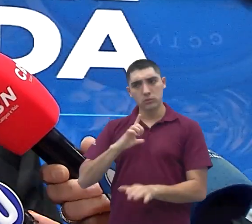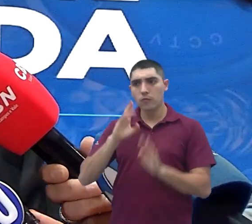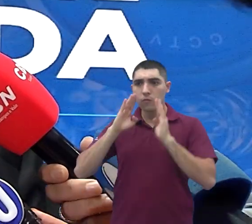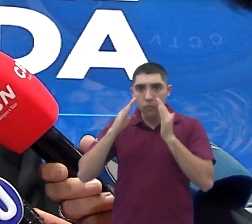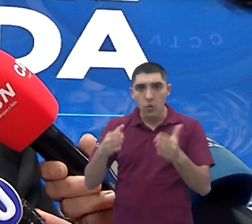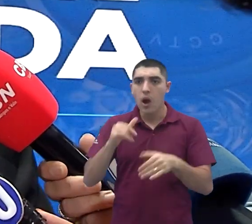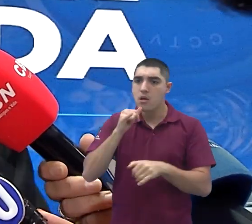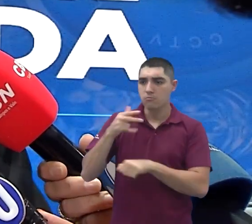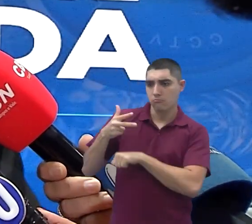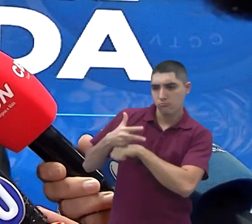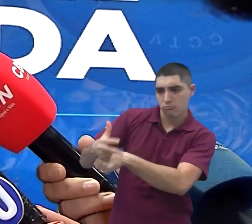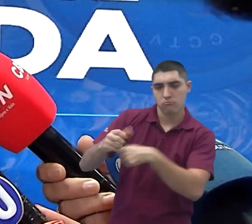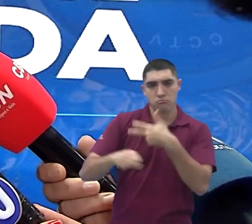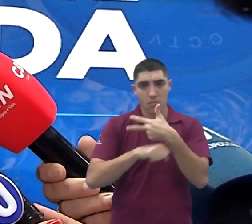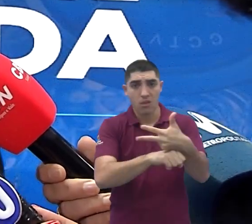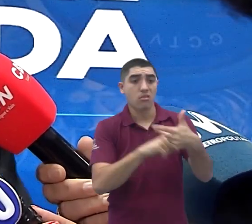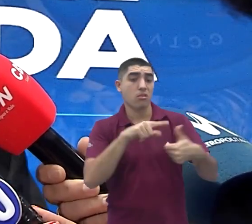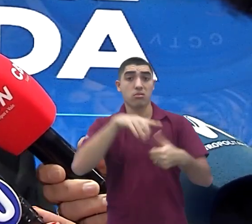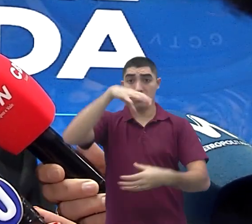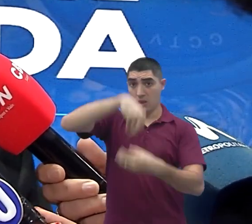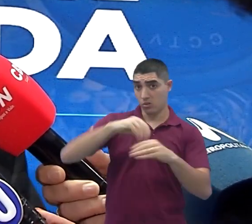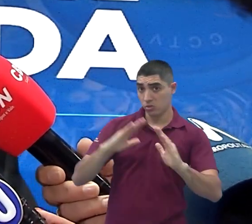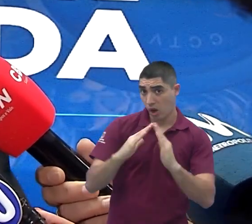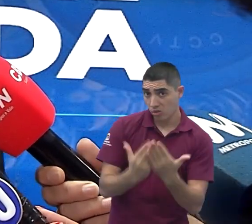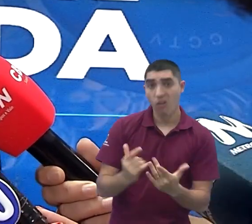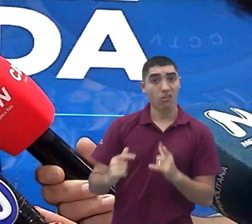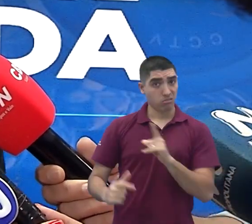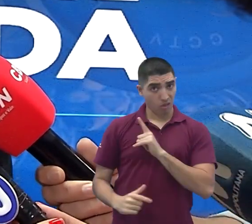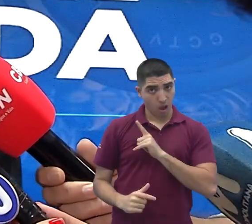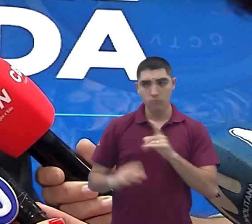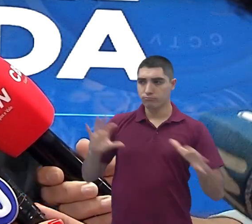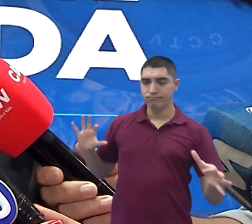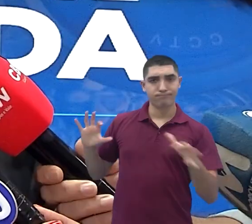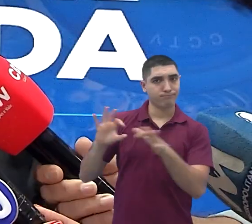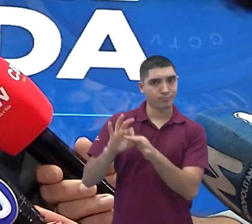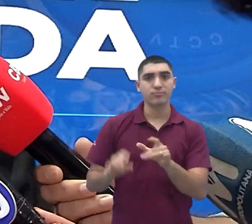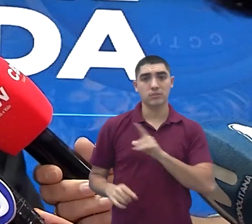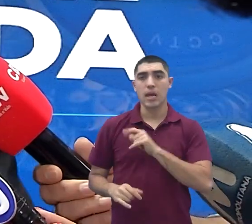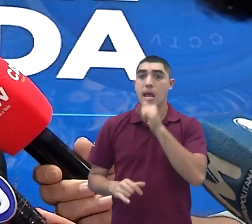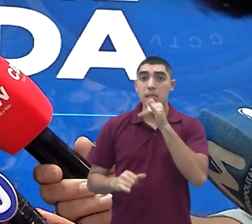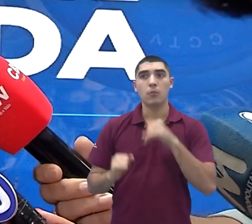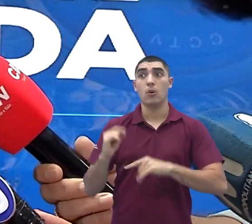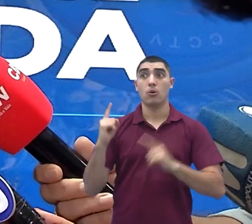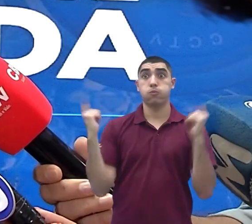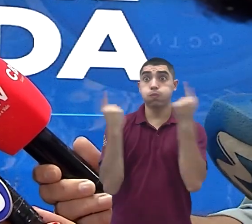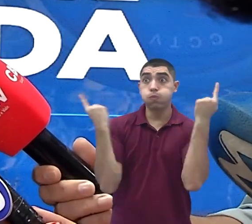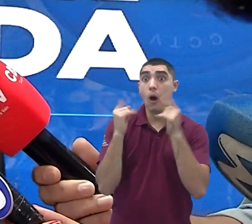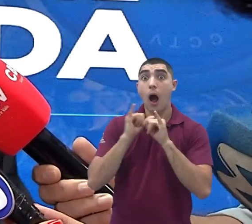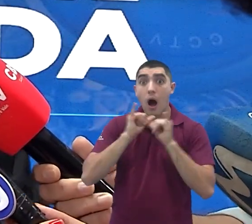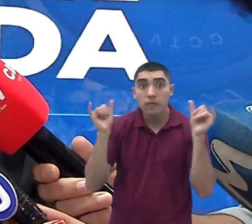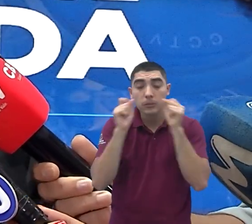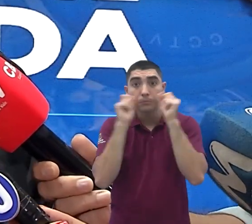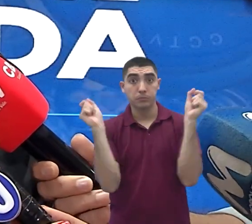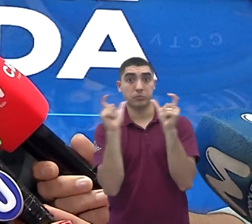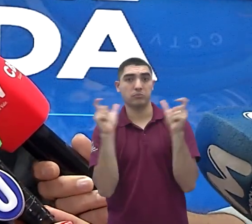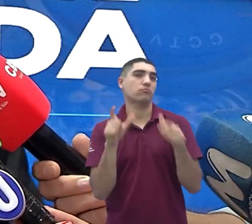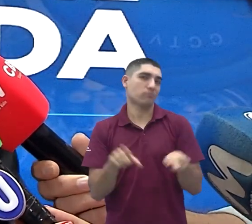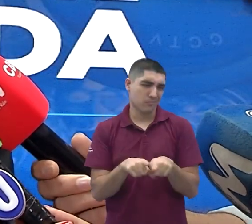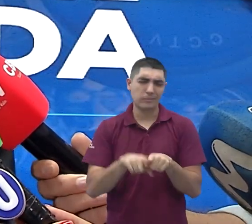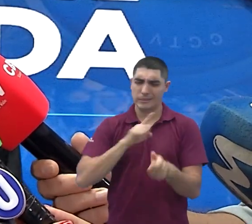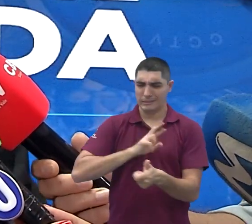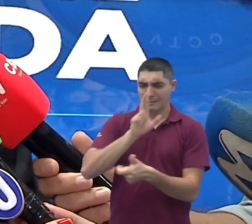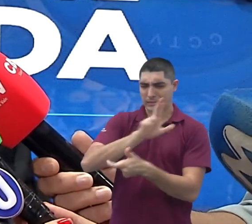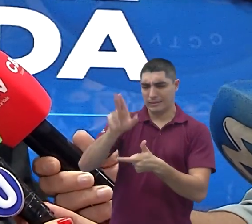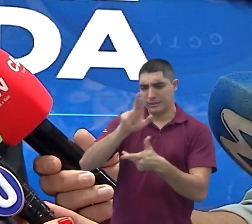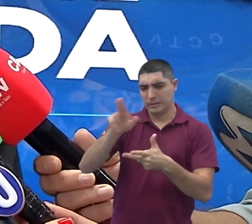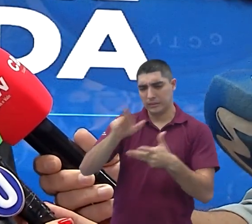toda a centralidade de acompanhamento das câmeras. Nós temos câmeras de escolas que já são conectadas com o CSI, seja desde alarme, desde de botões